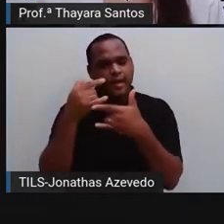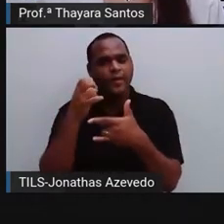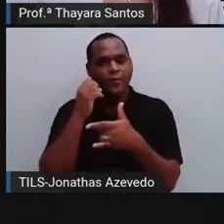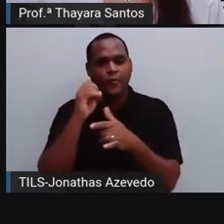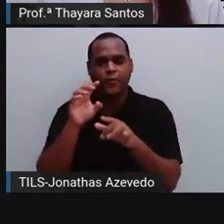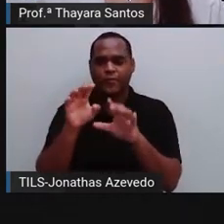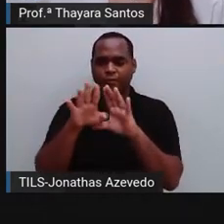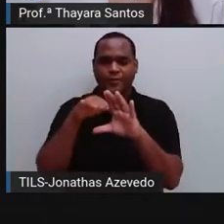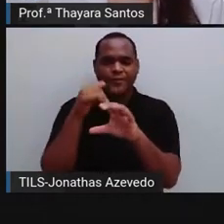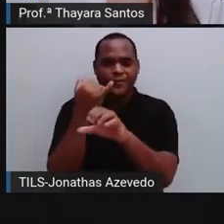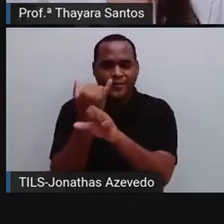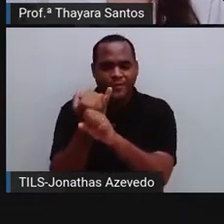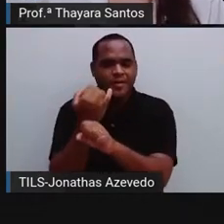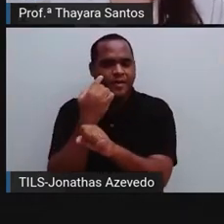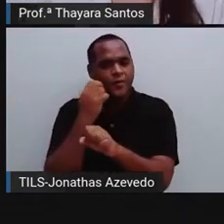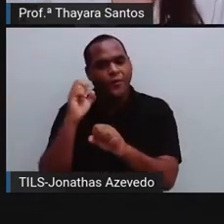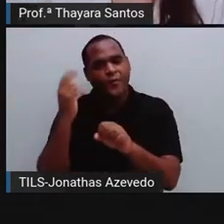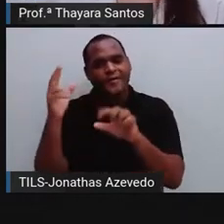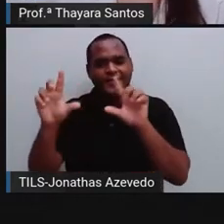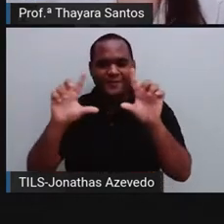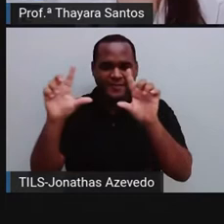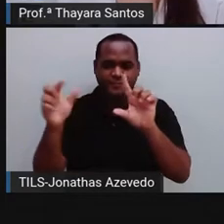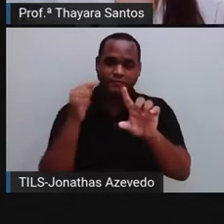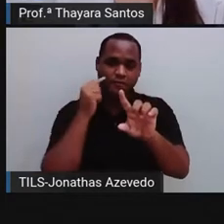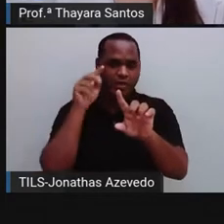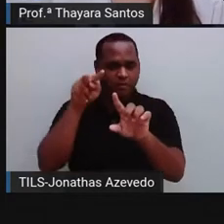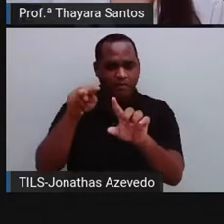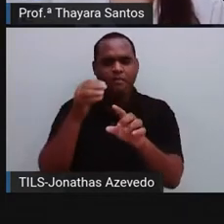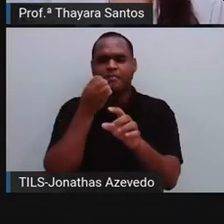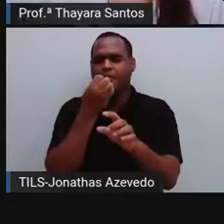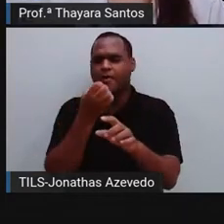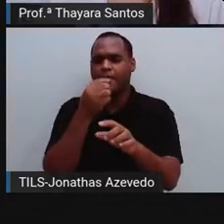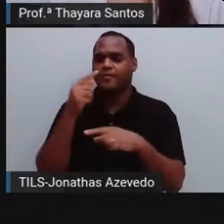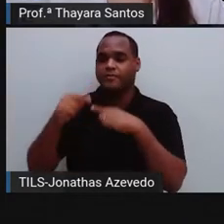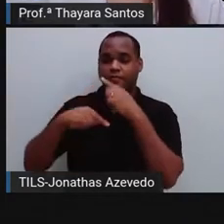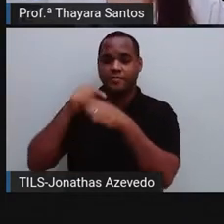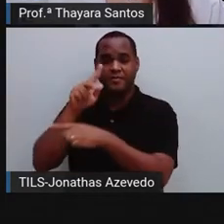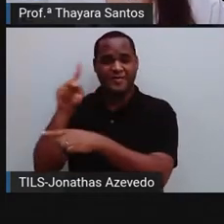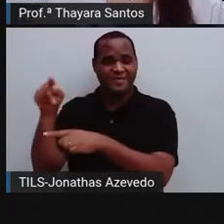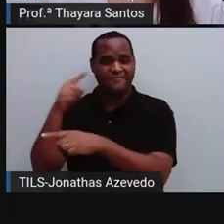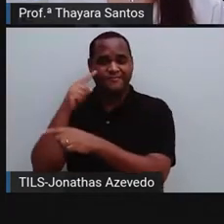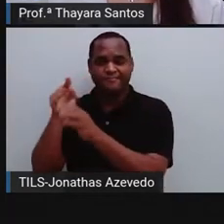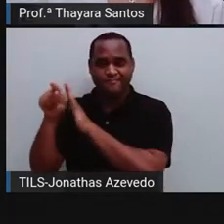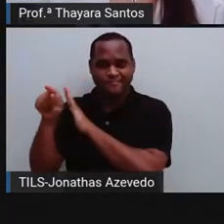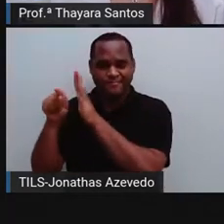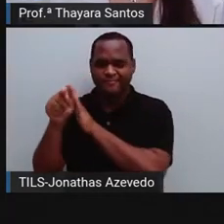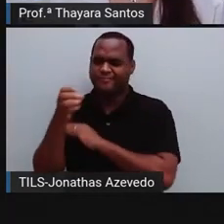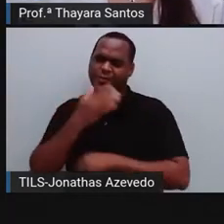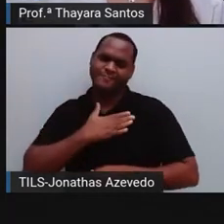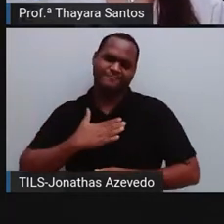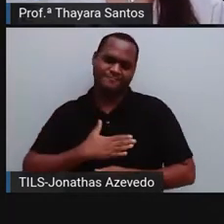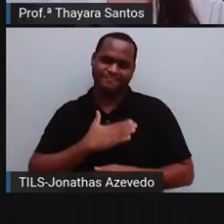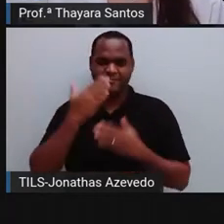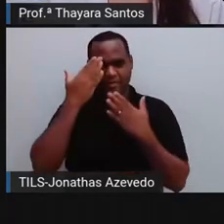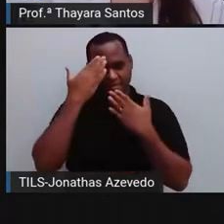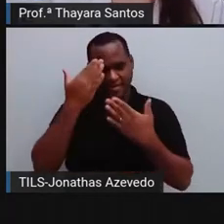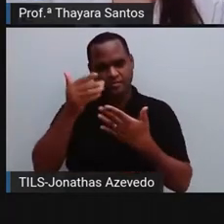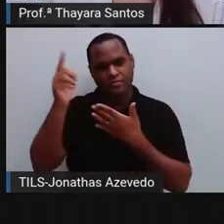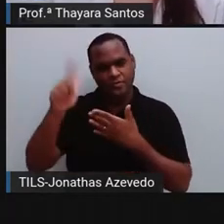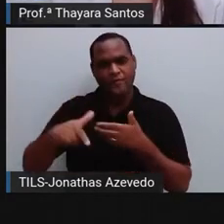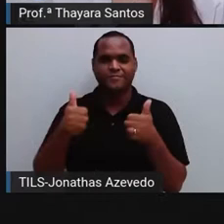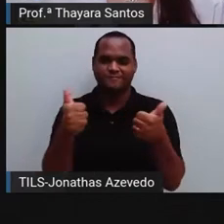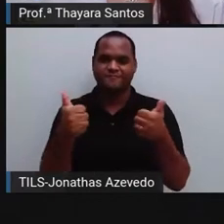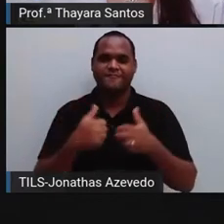junto com a gente, participando, tirando as dúvidas com os professores quando chegam na escola, é muito gratificante. Então, obrigado por estarem aqui